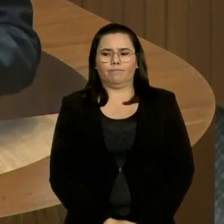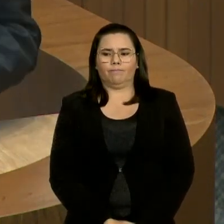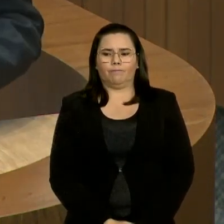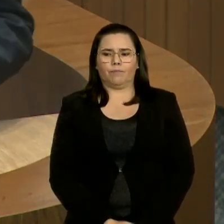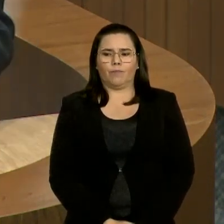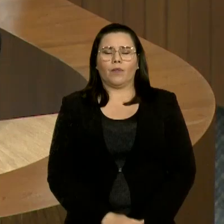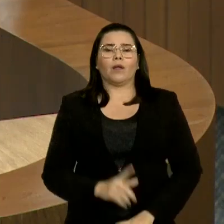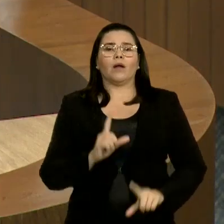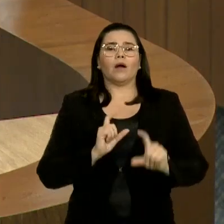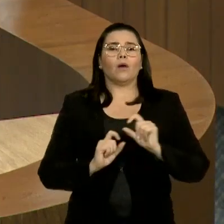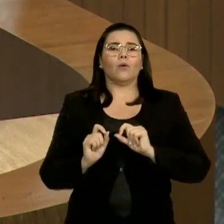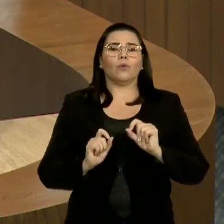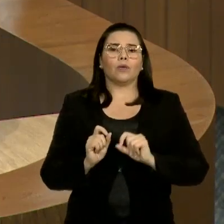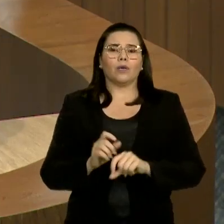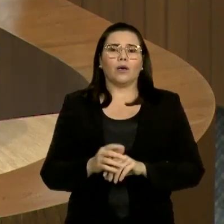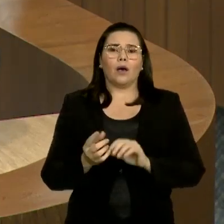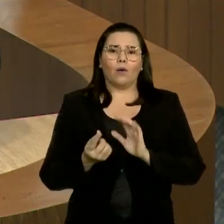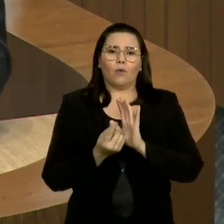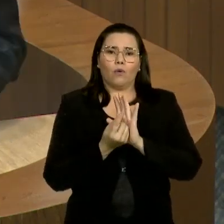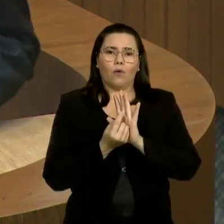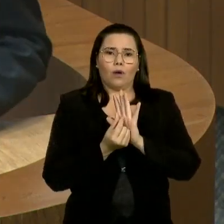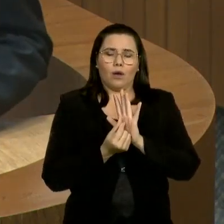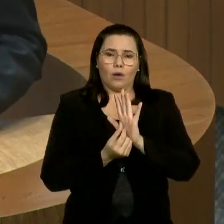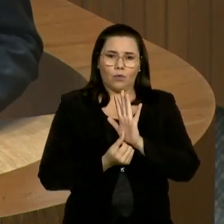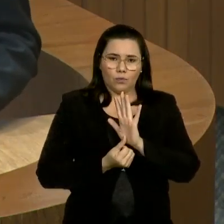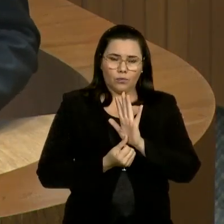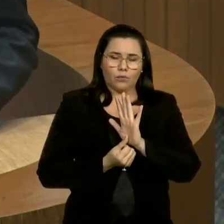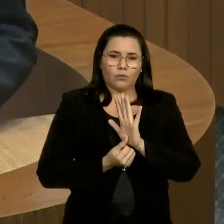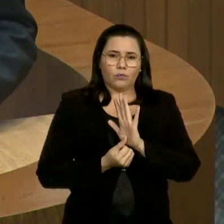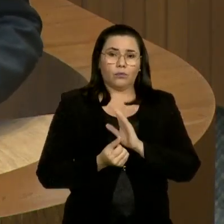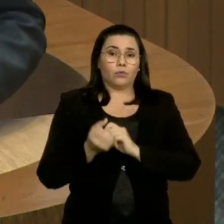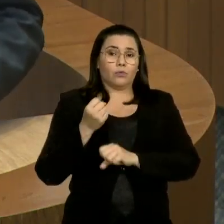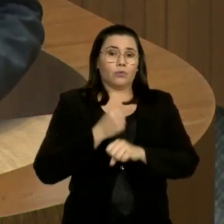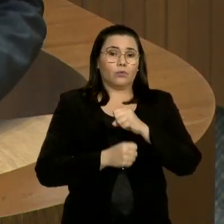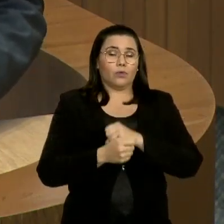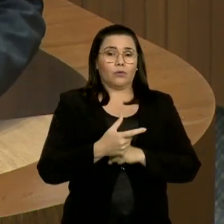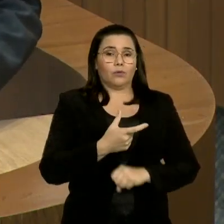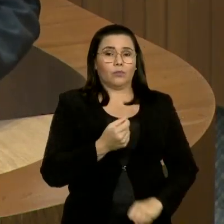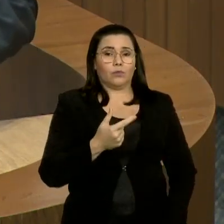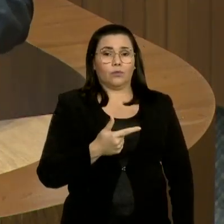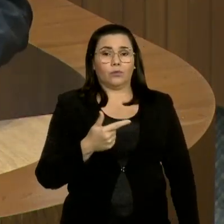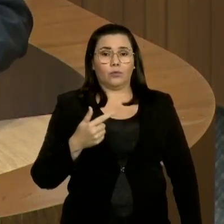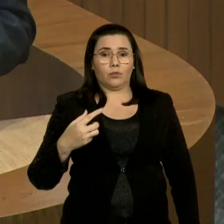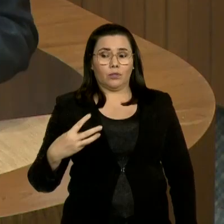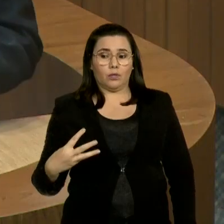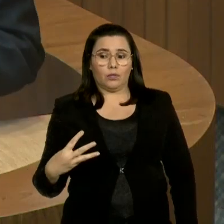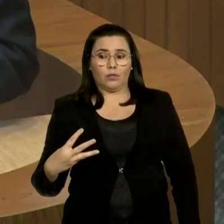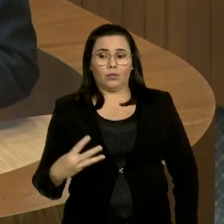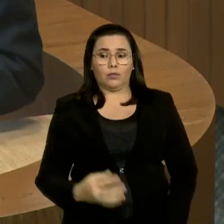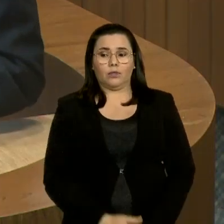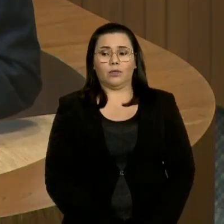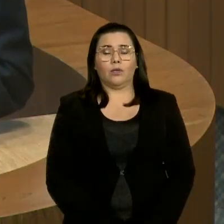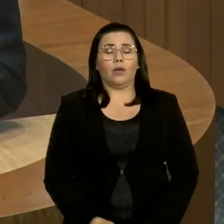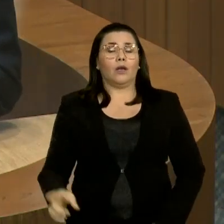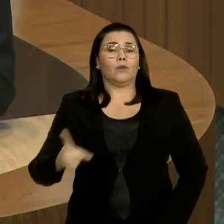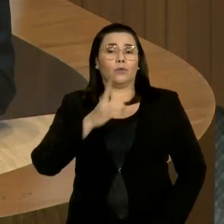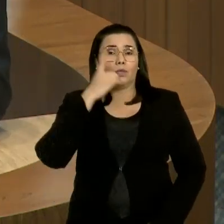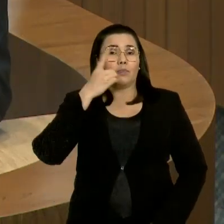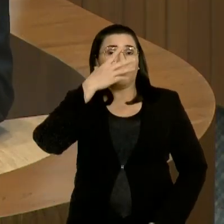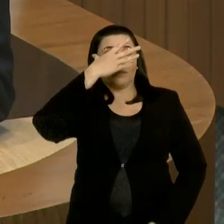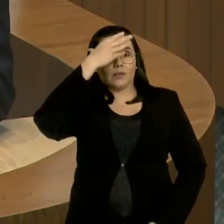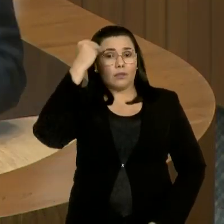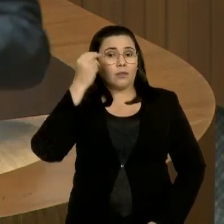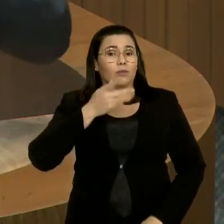exercício financeiro de 2023 aí o deputado omite uma informação